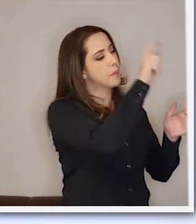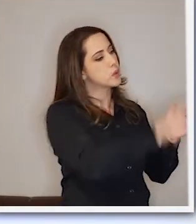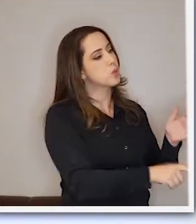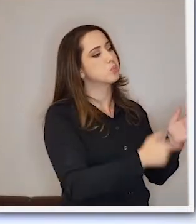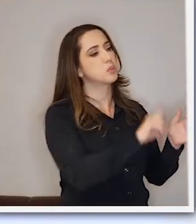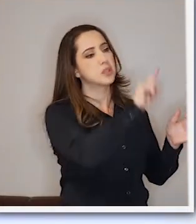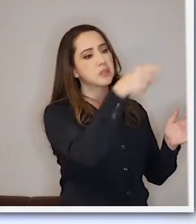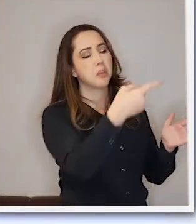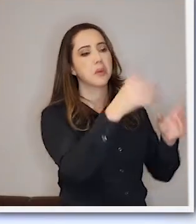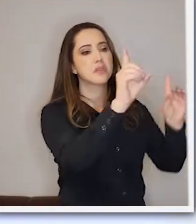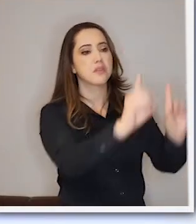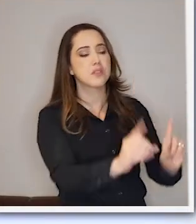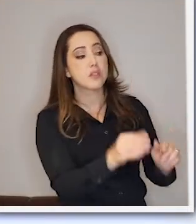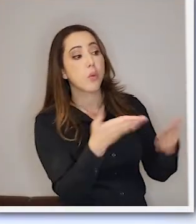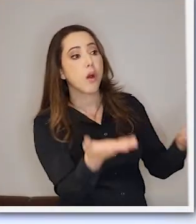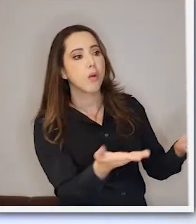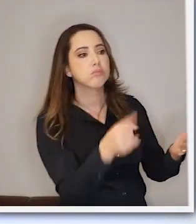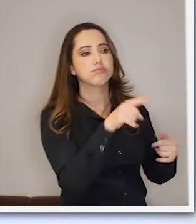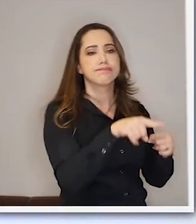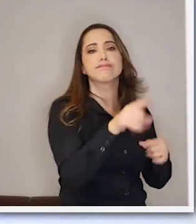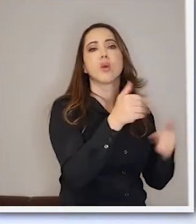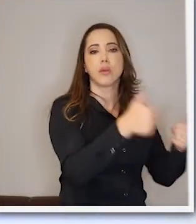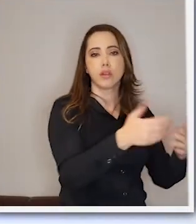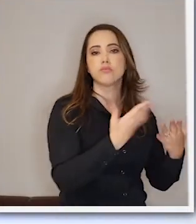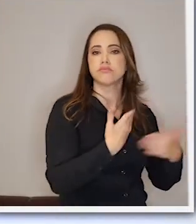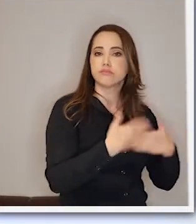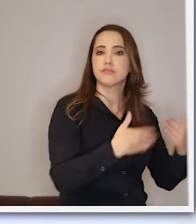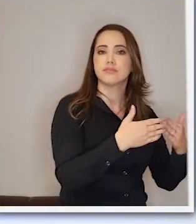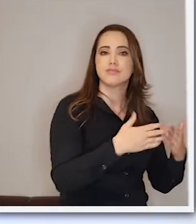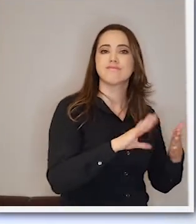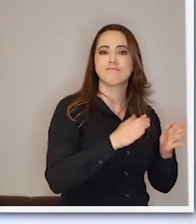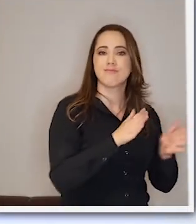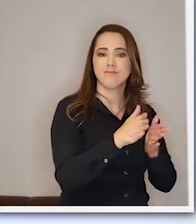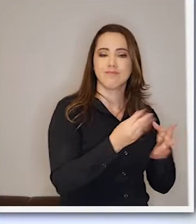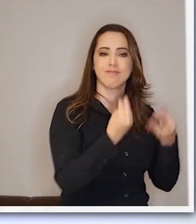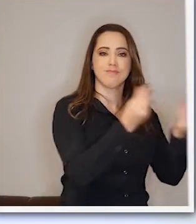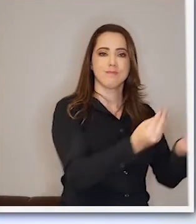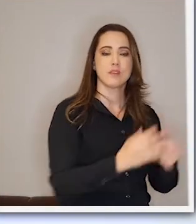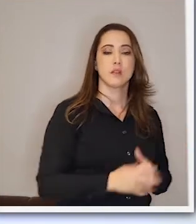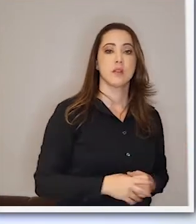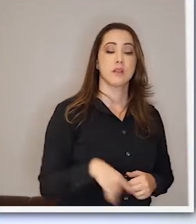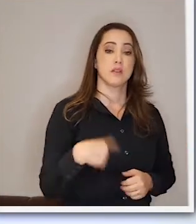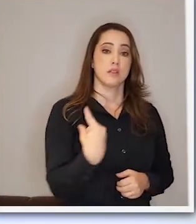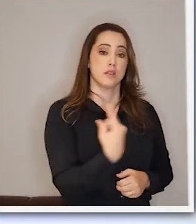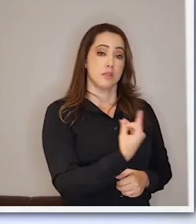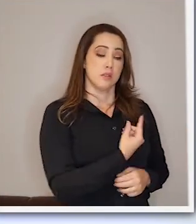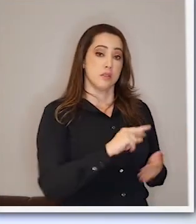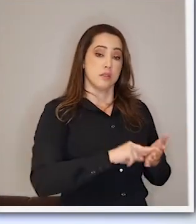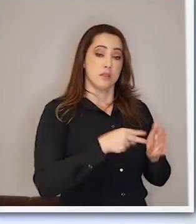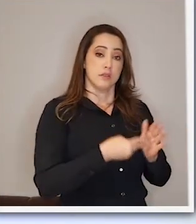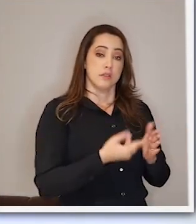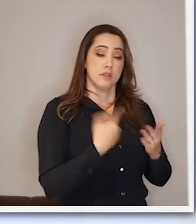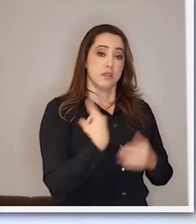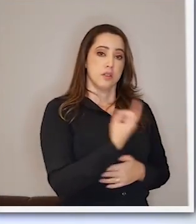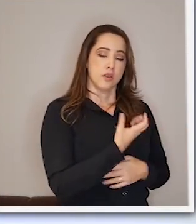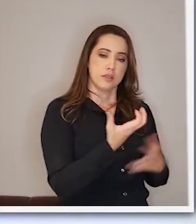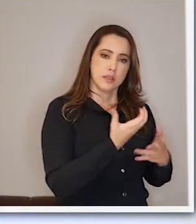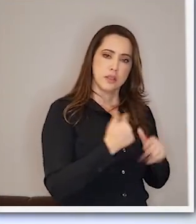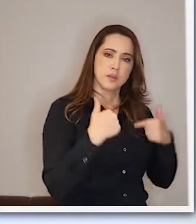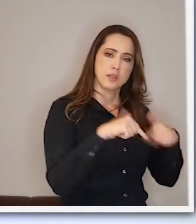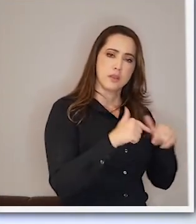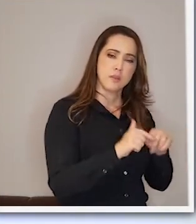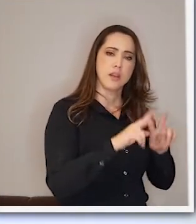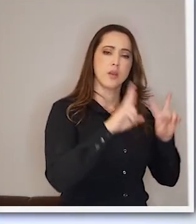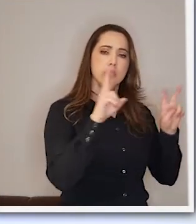dela. Eu primeiro olho o Beto, eu primeiro olho o Adriano, depois eu lido com as suas singularidades. E nesse sentido é